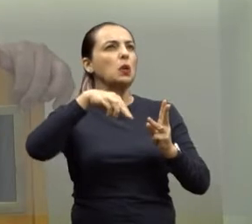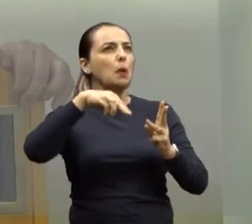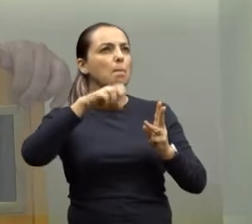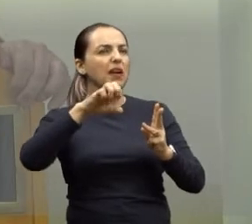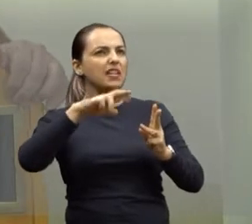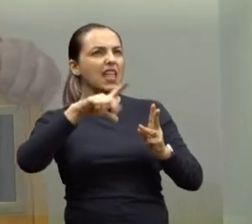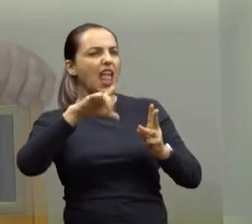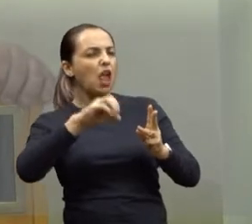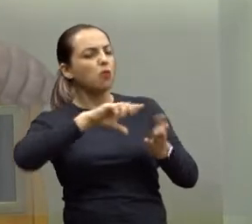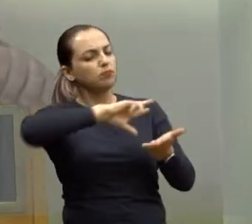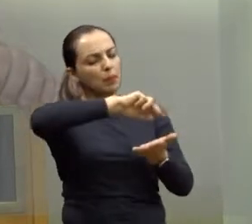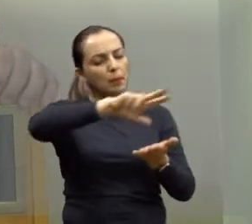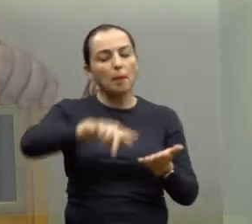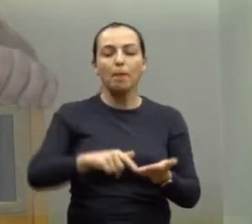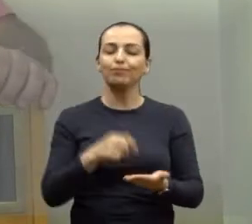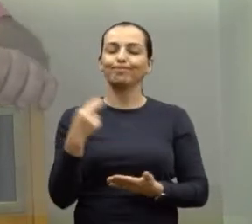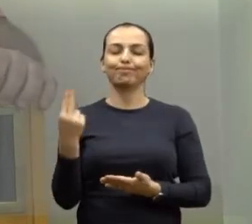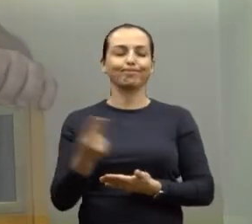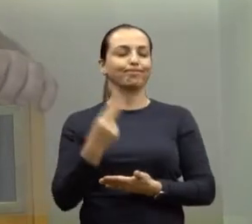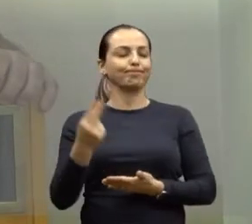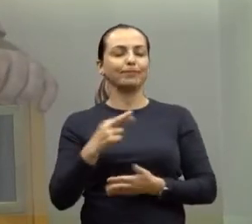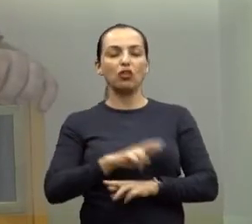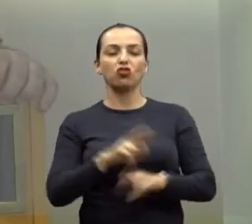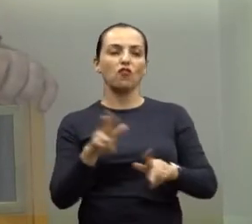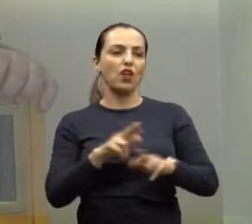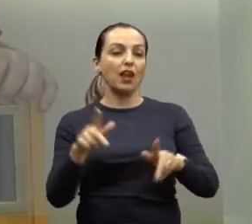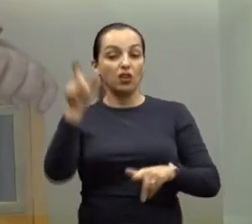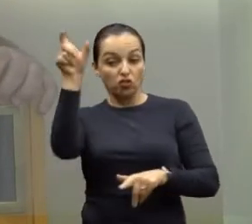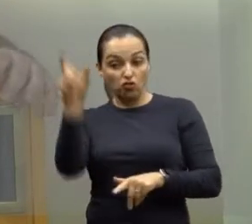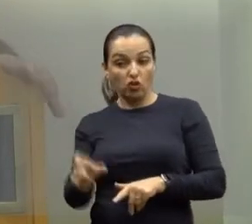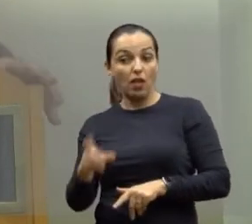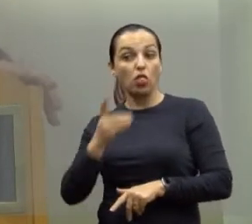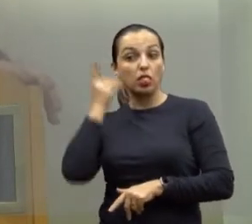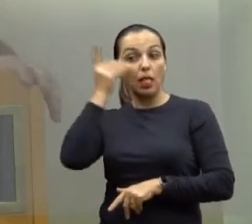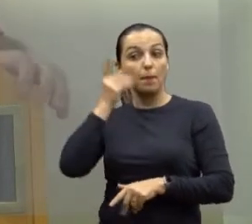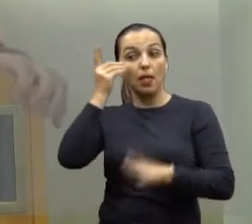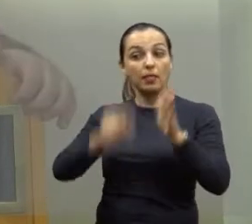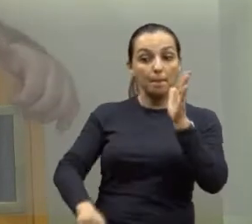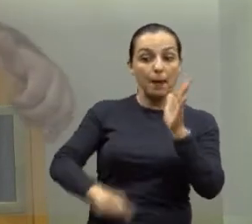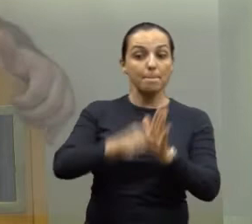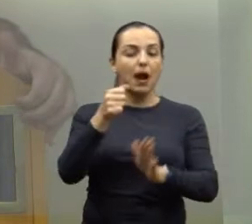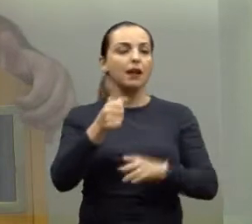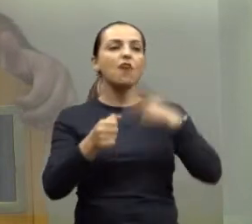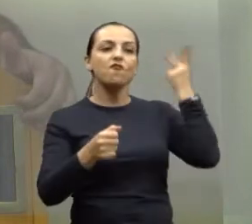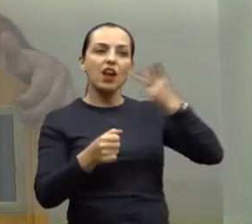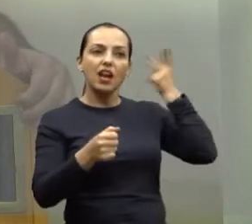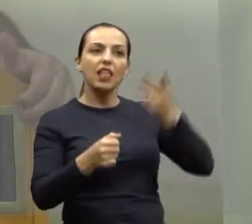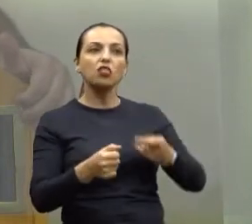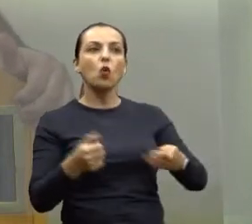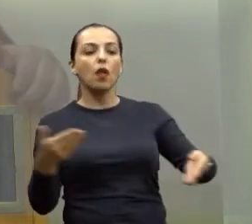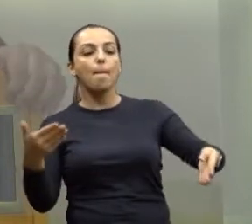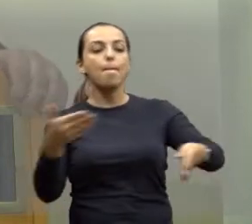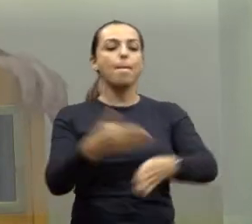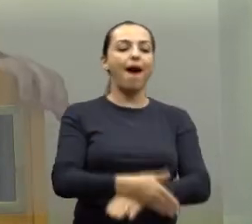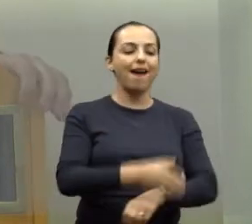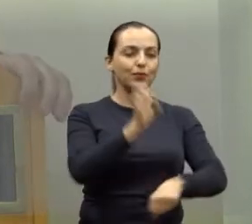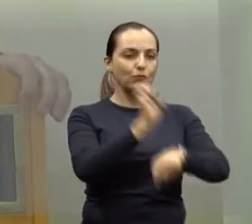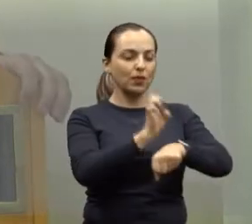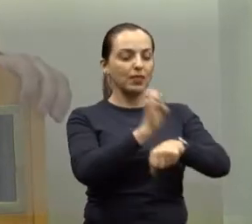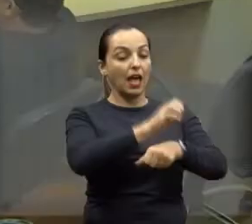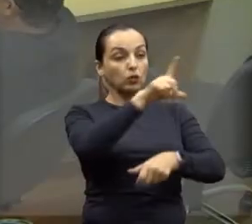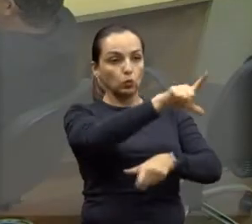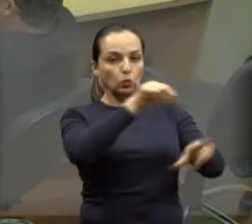Prefeito mas essa fera não foi eu acho que a Tainara foi a primeira deputada a ter sido vereadora né imediatamente ter sido eleito estadualmente